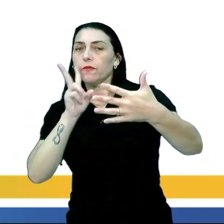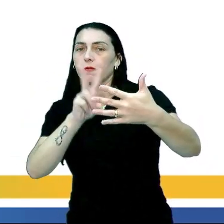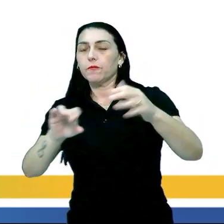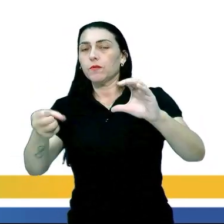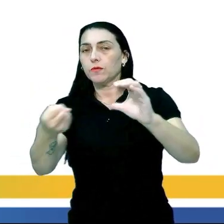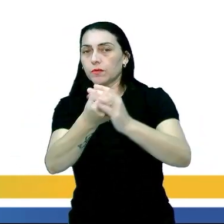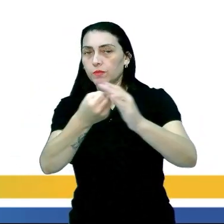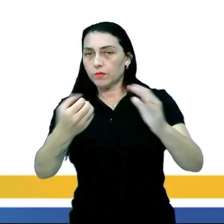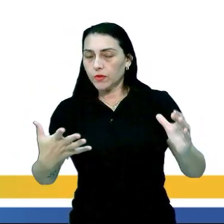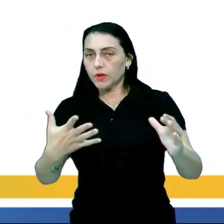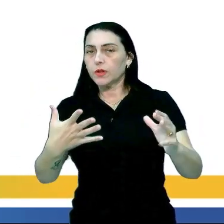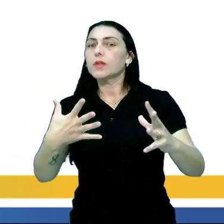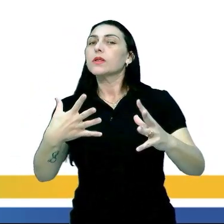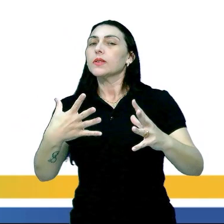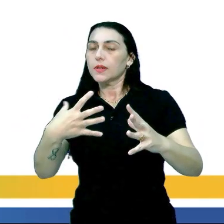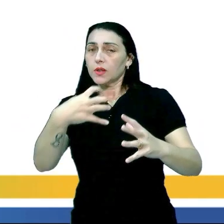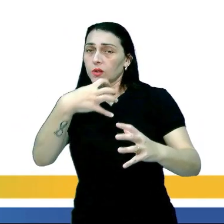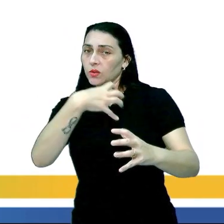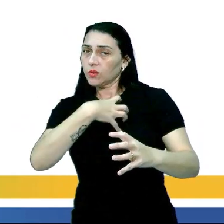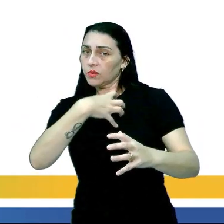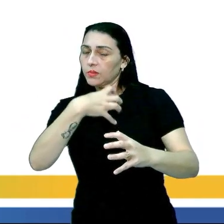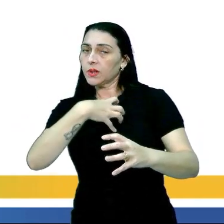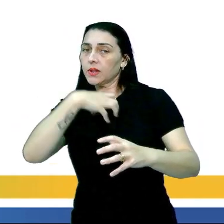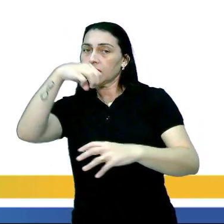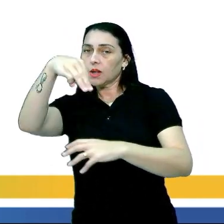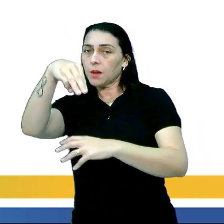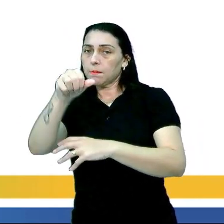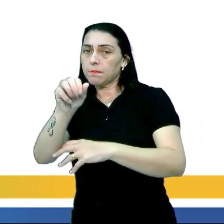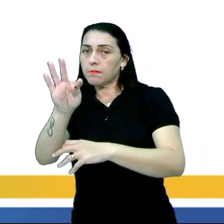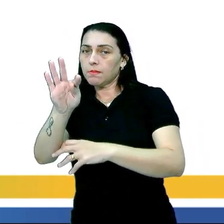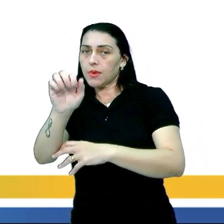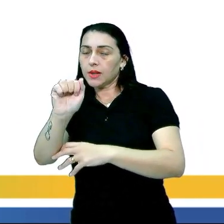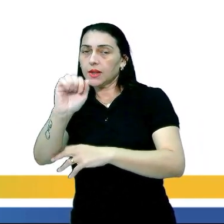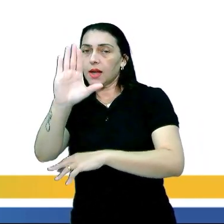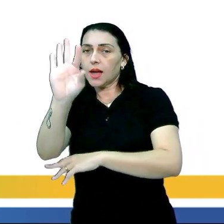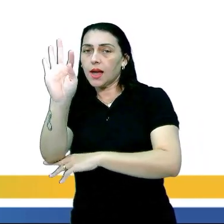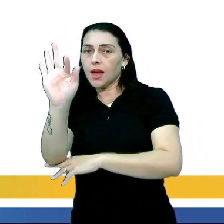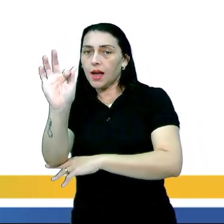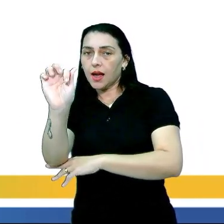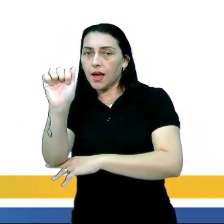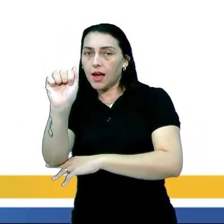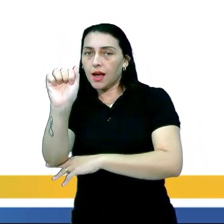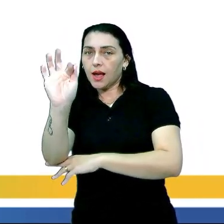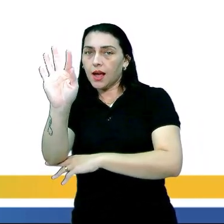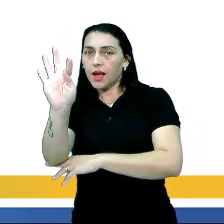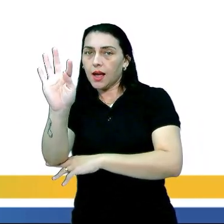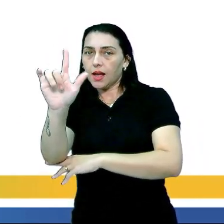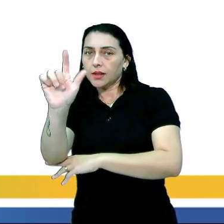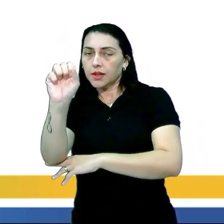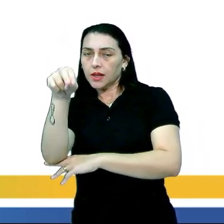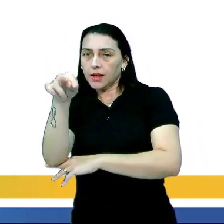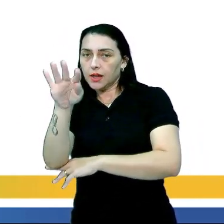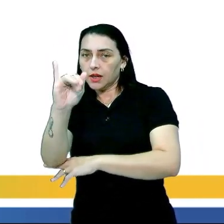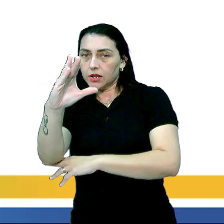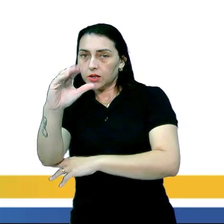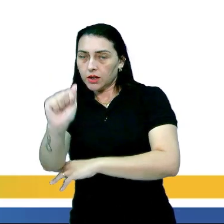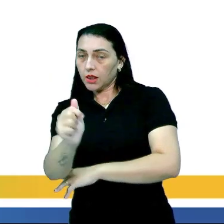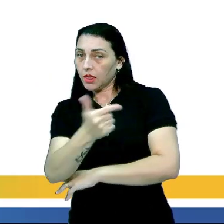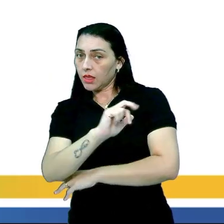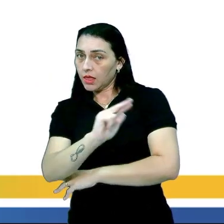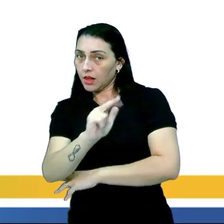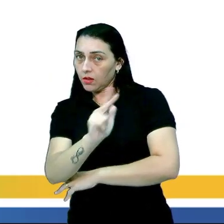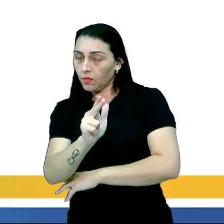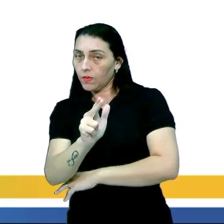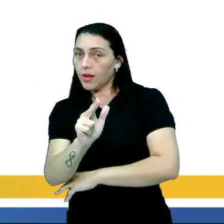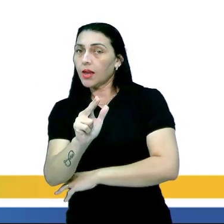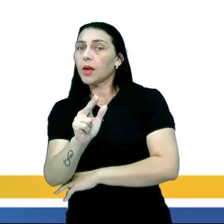características desse domínio da Mata Atlântica e um deles, posso dizer para vocês, não é a